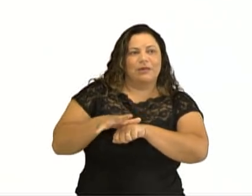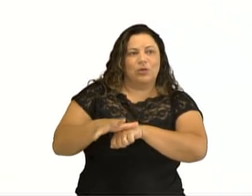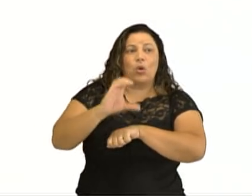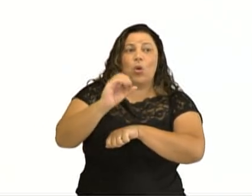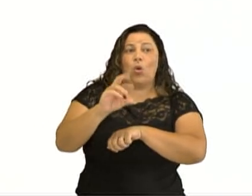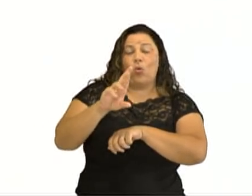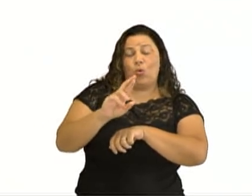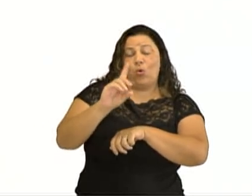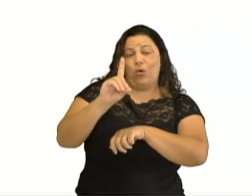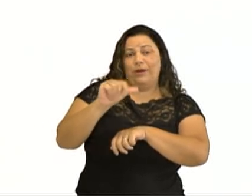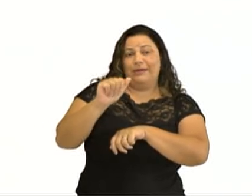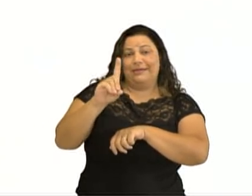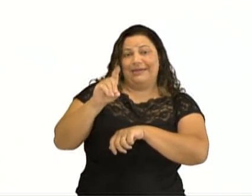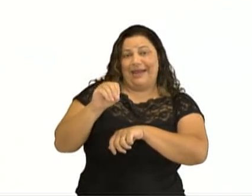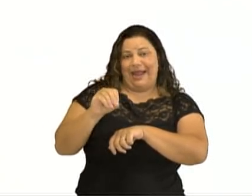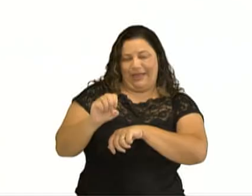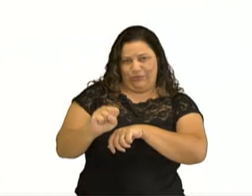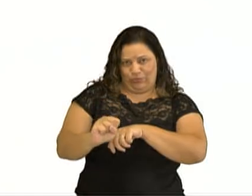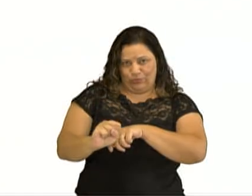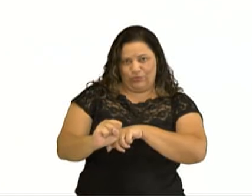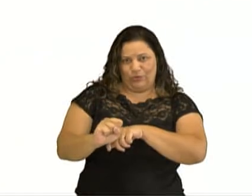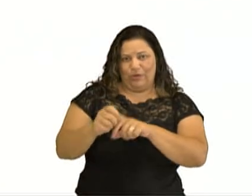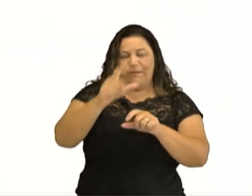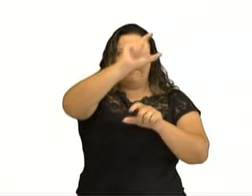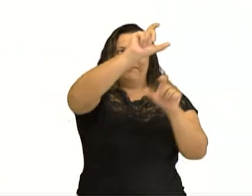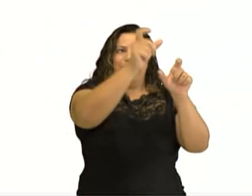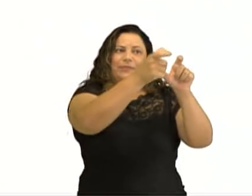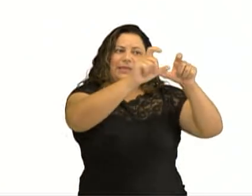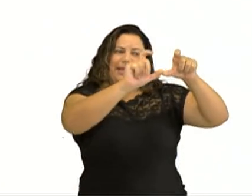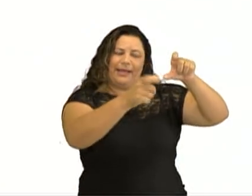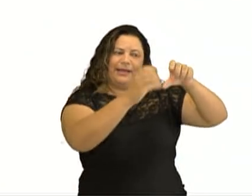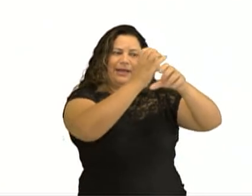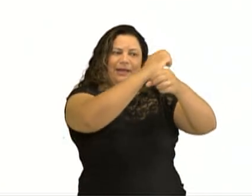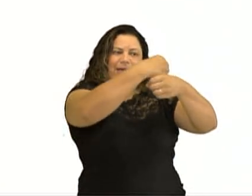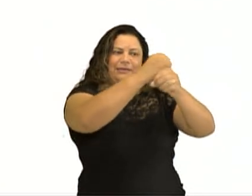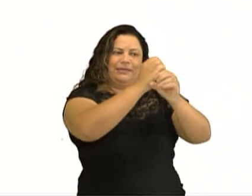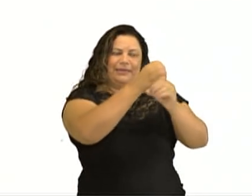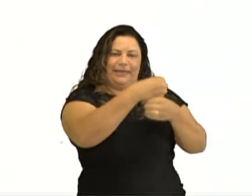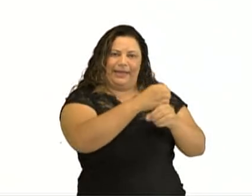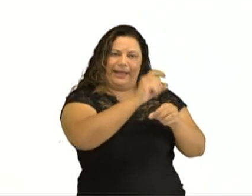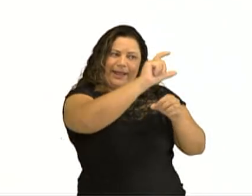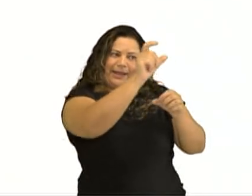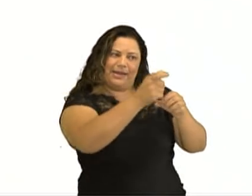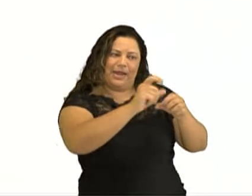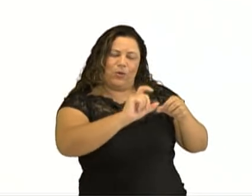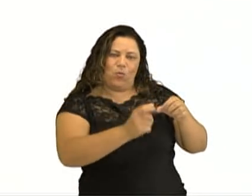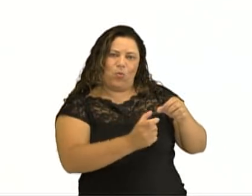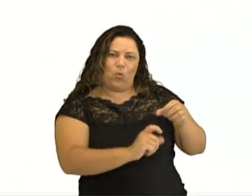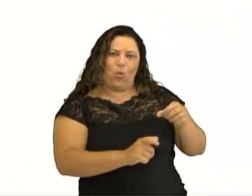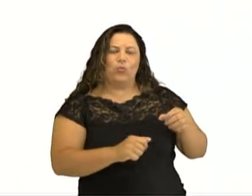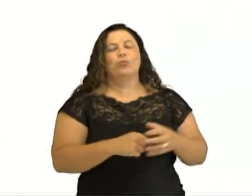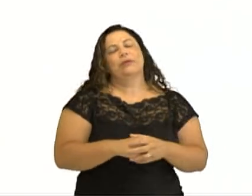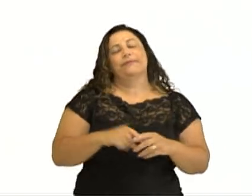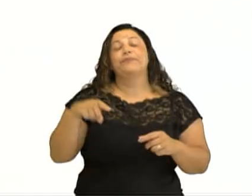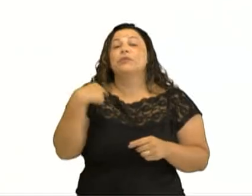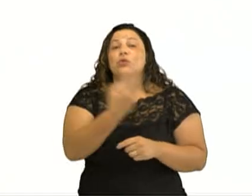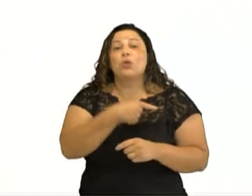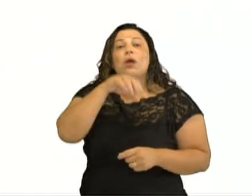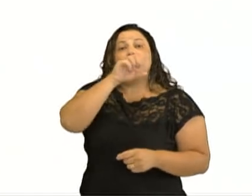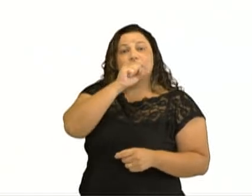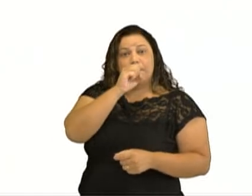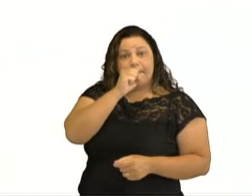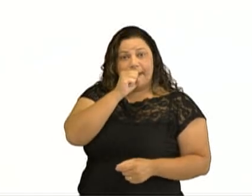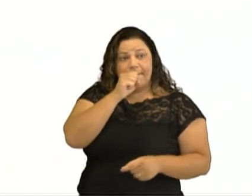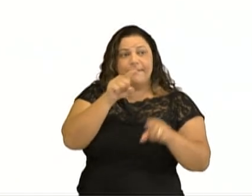temos uma notocorda dentro da coluna vertebral. Nós pertencemos a uma classe de mamíferos